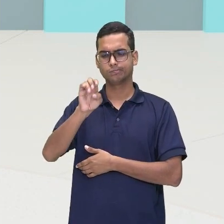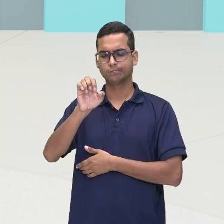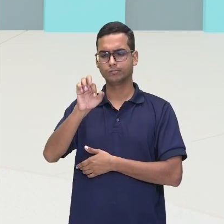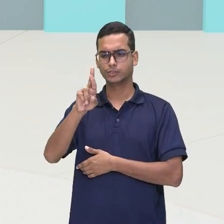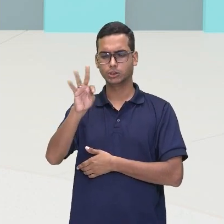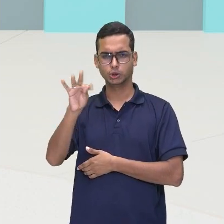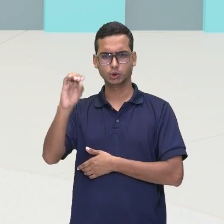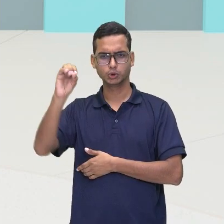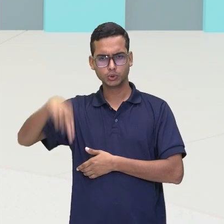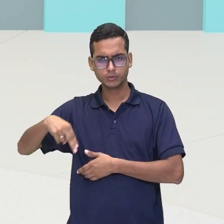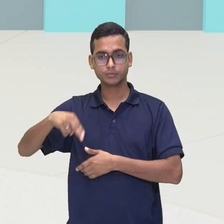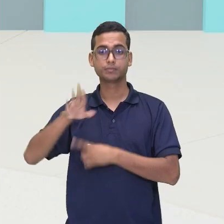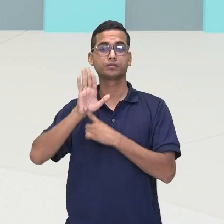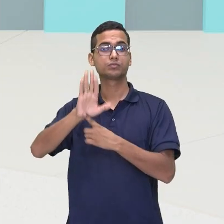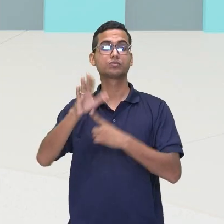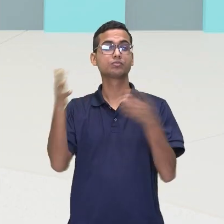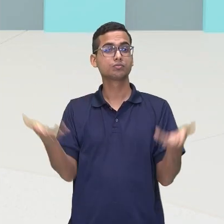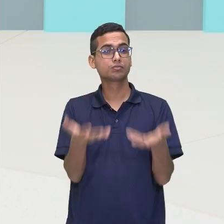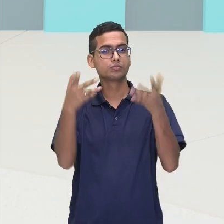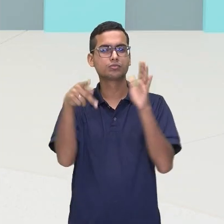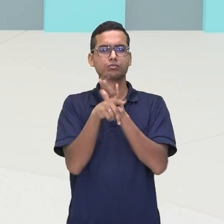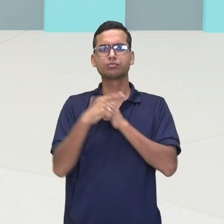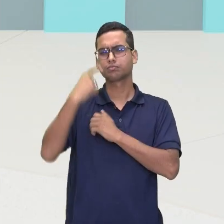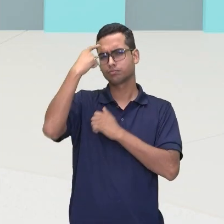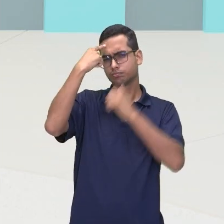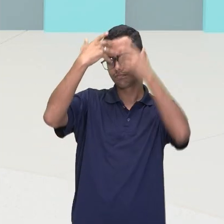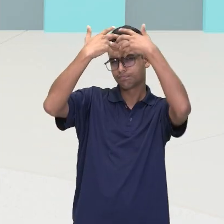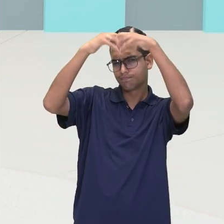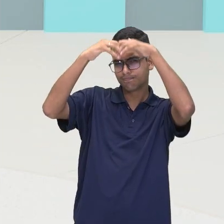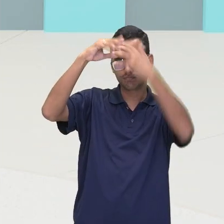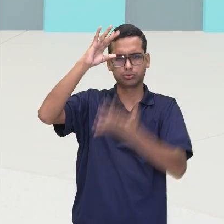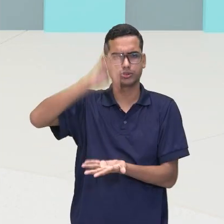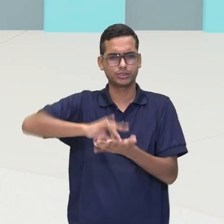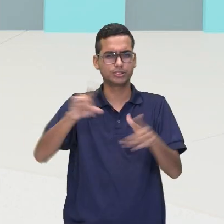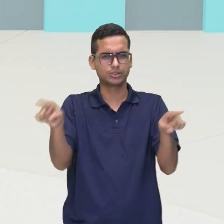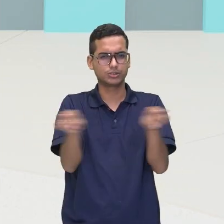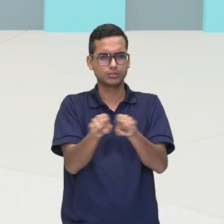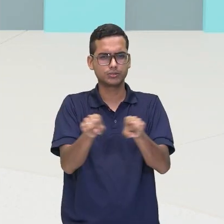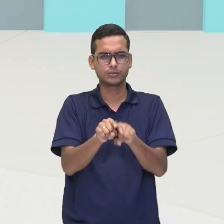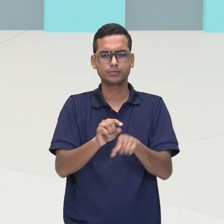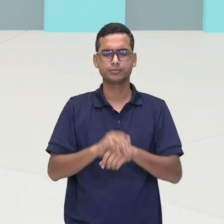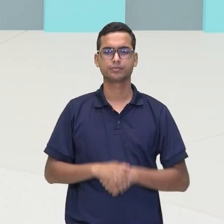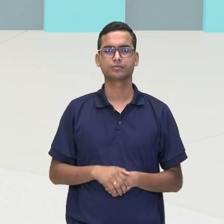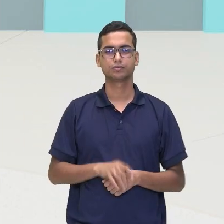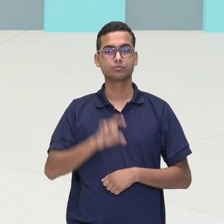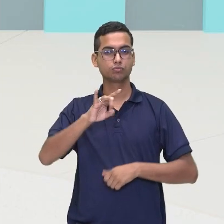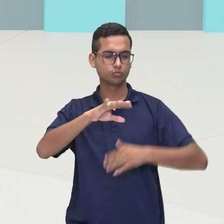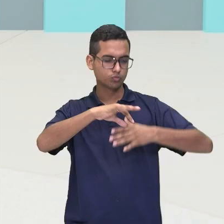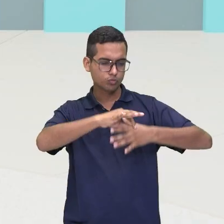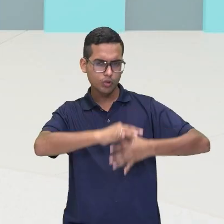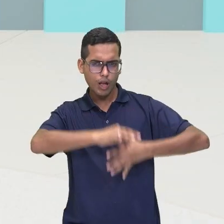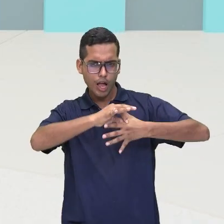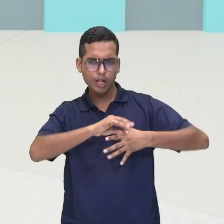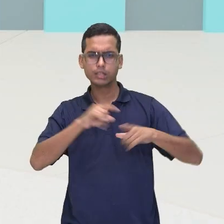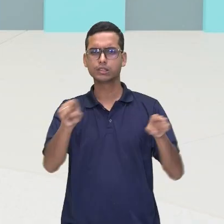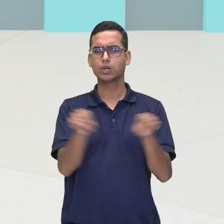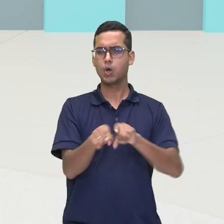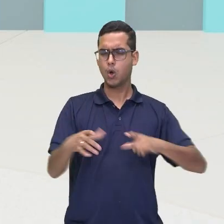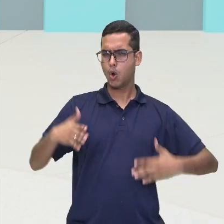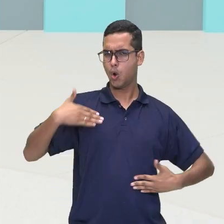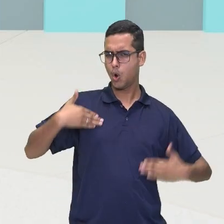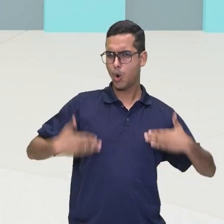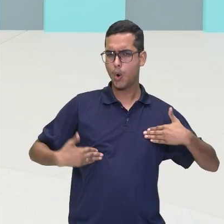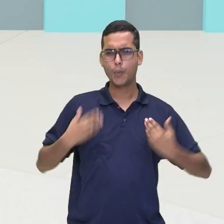desse corpo. Afinal, não é só a carne, lembra como falamos? O corpo não é